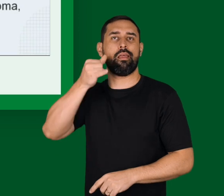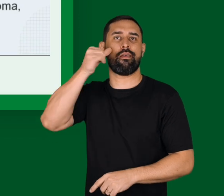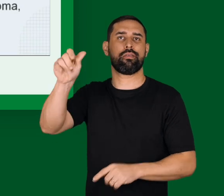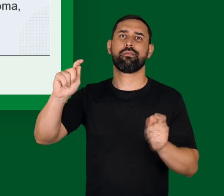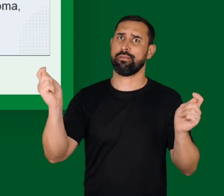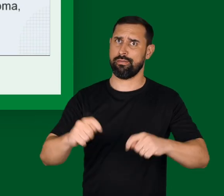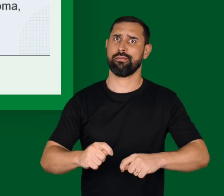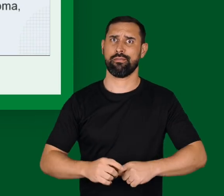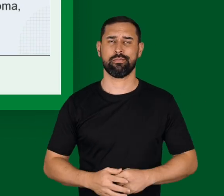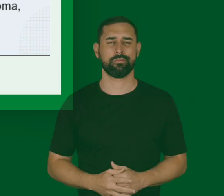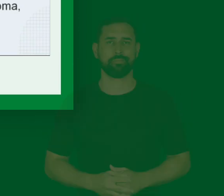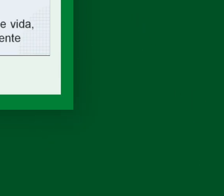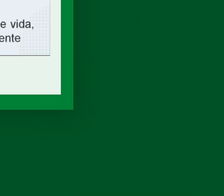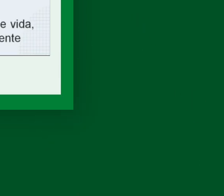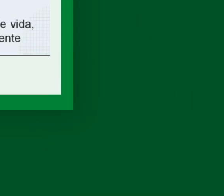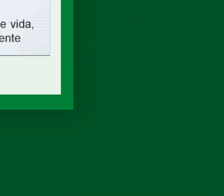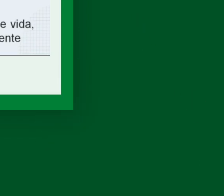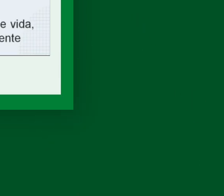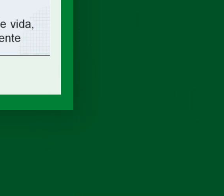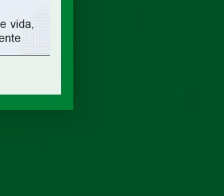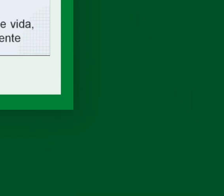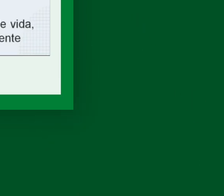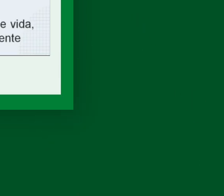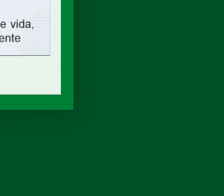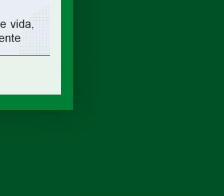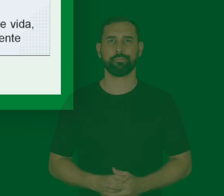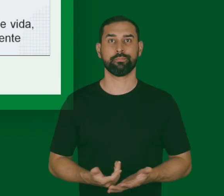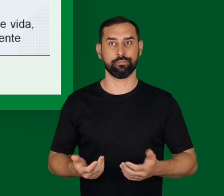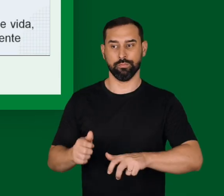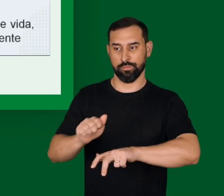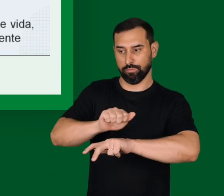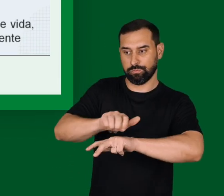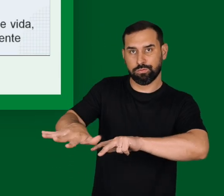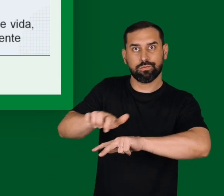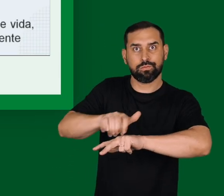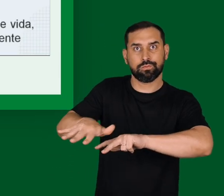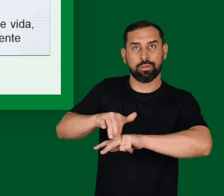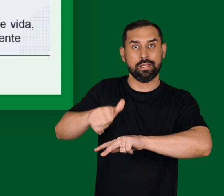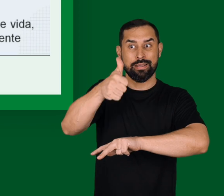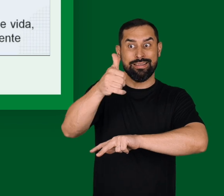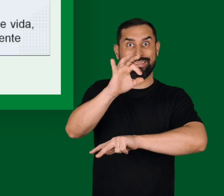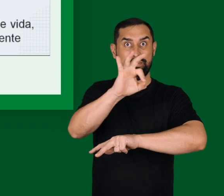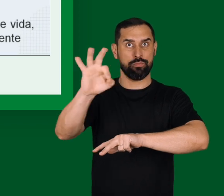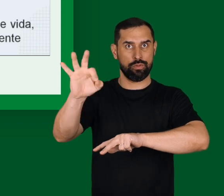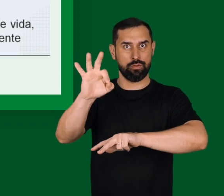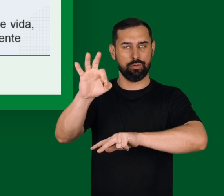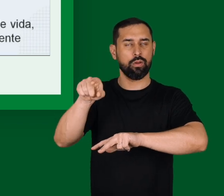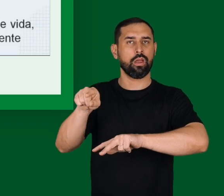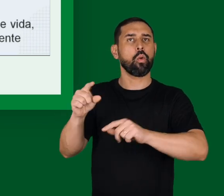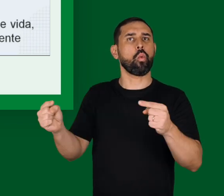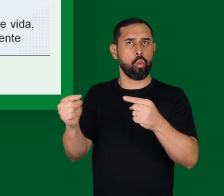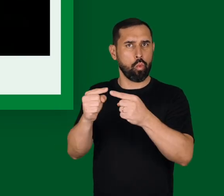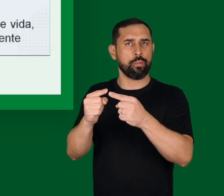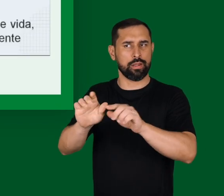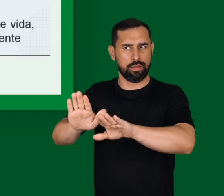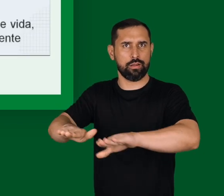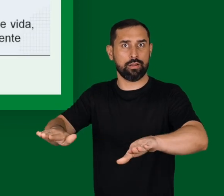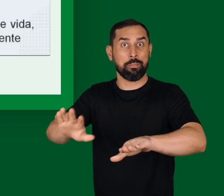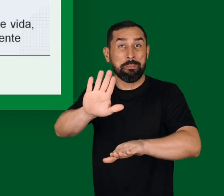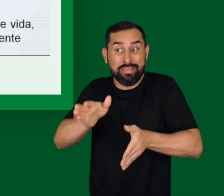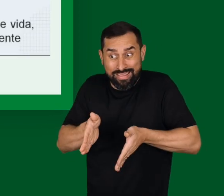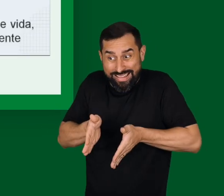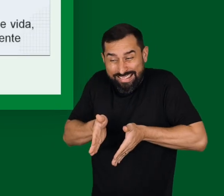que ela saia daquela condição de parada. Então, fornecer oxigênio a 100%. A gente está falando do